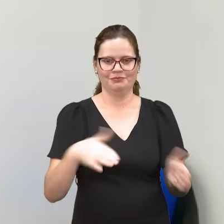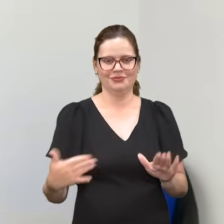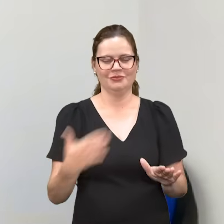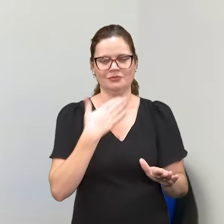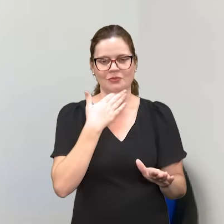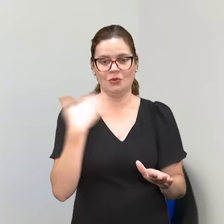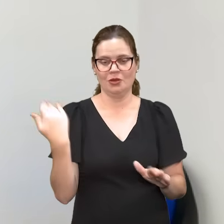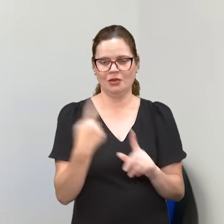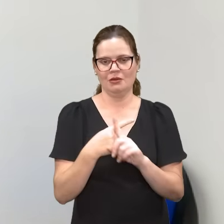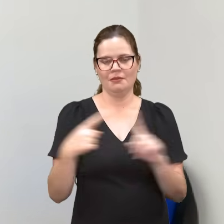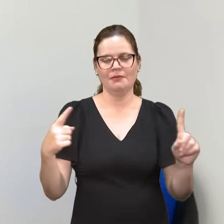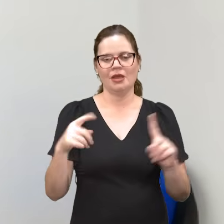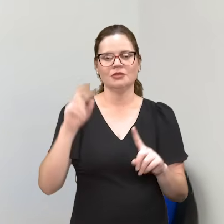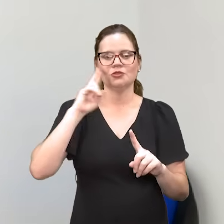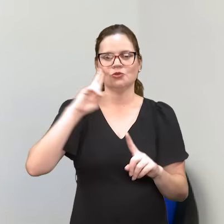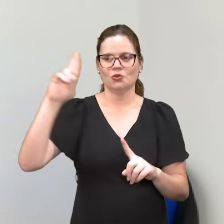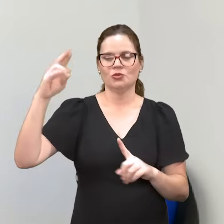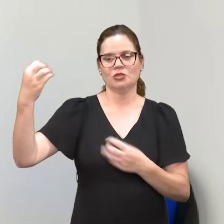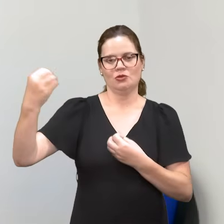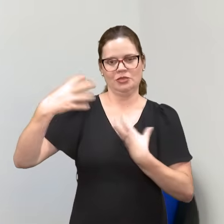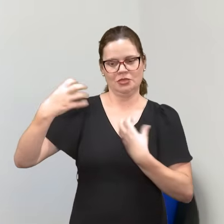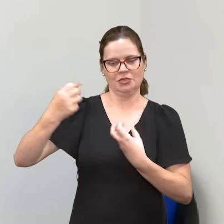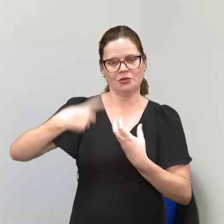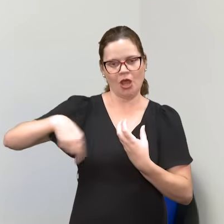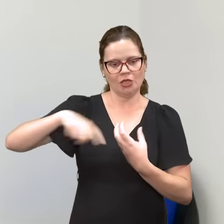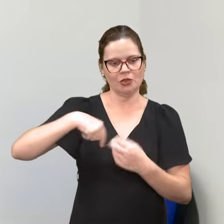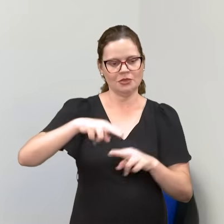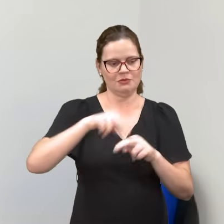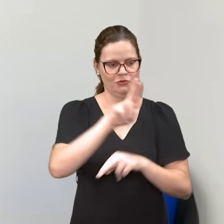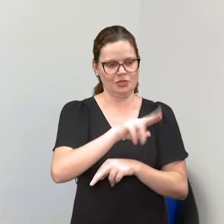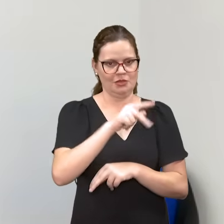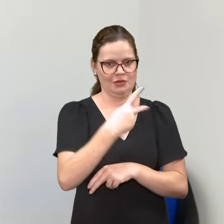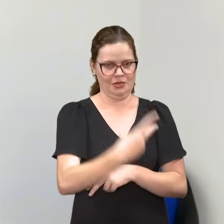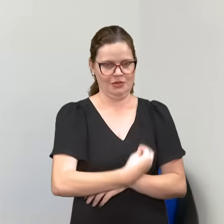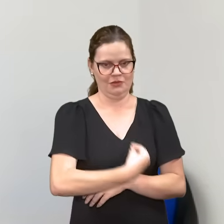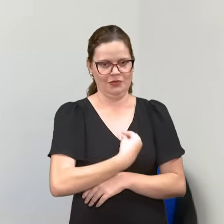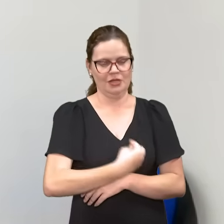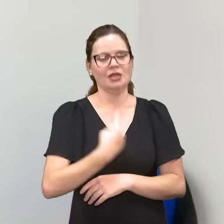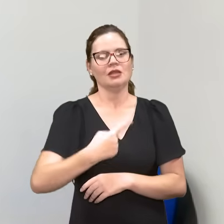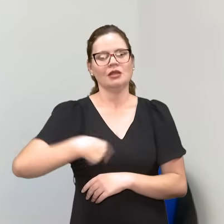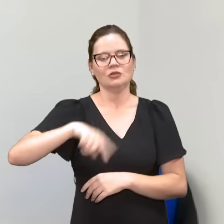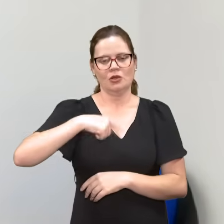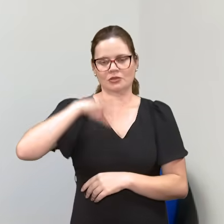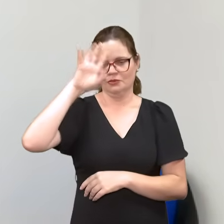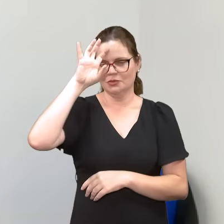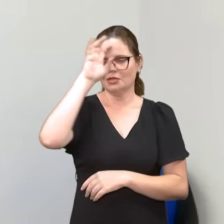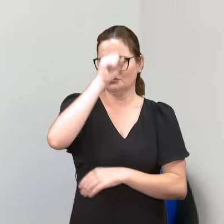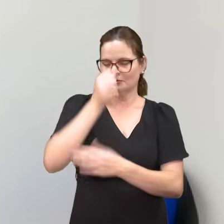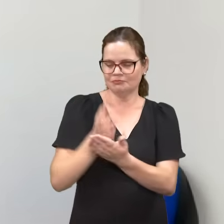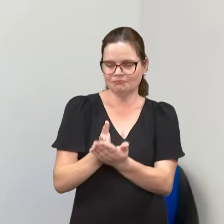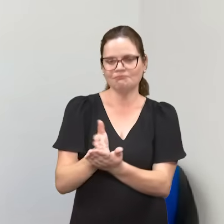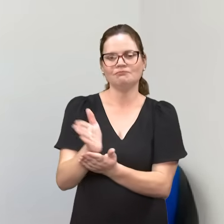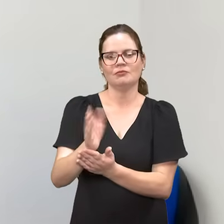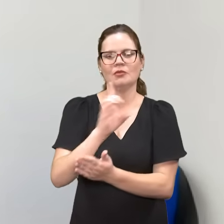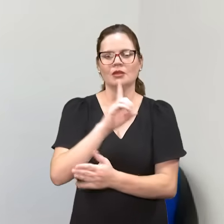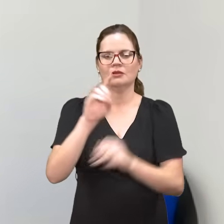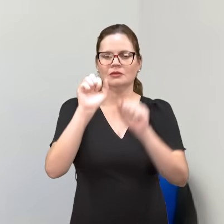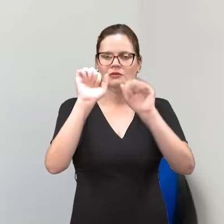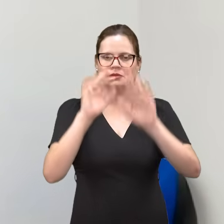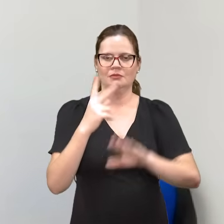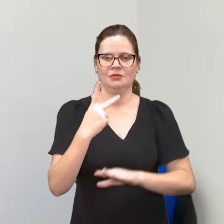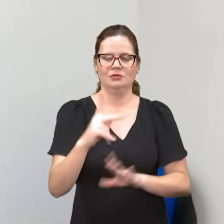legado que ele deixou no Senhor nos servirá de norte, porque esse legado veio do Senhor. Deus abençoe a sua